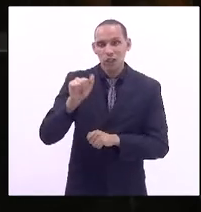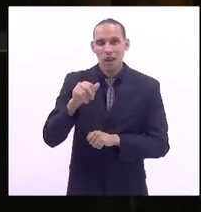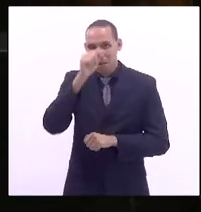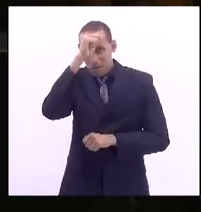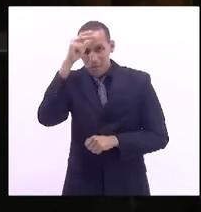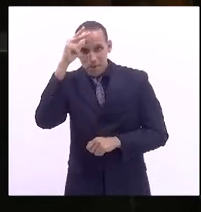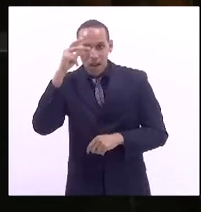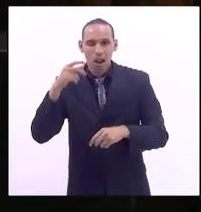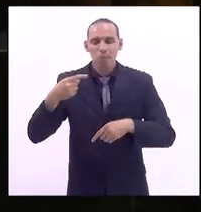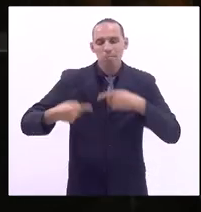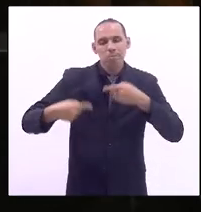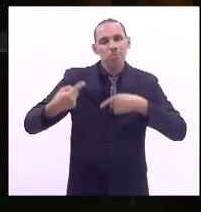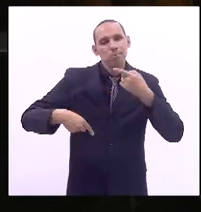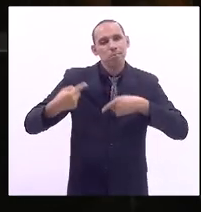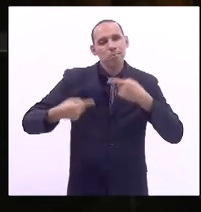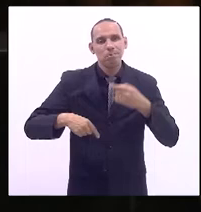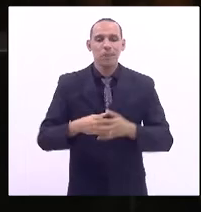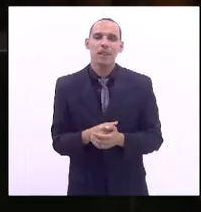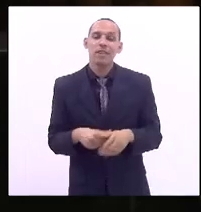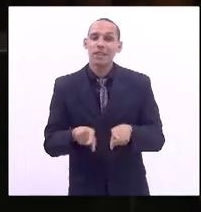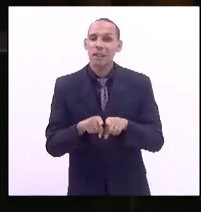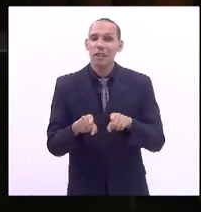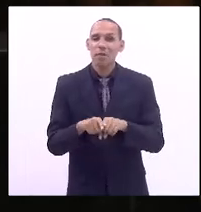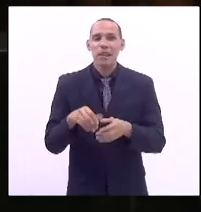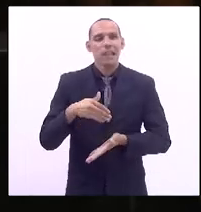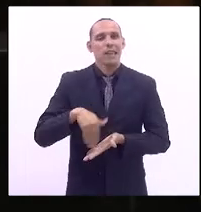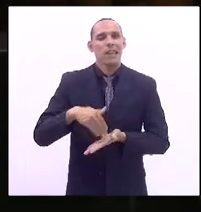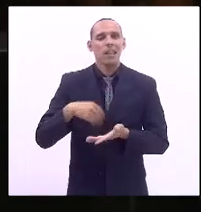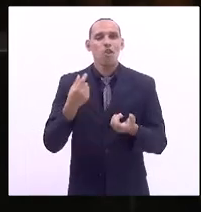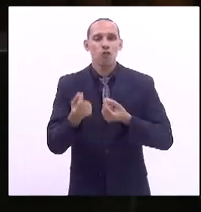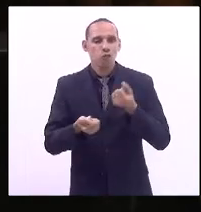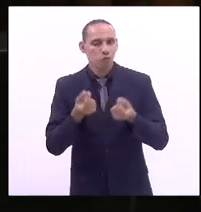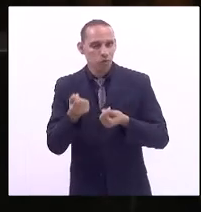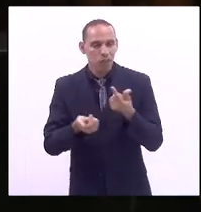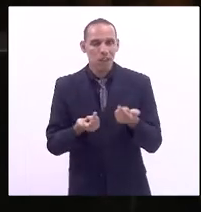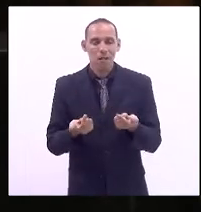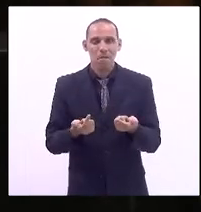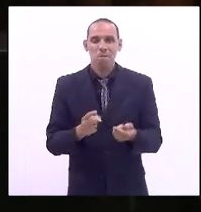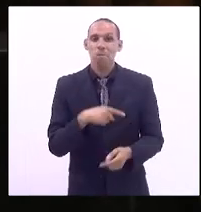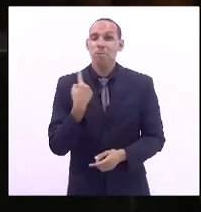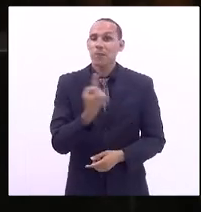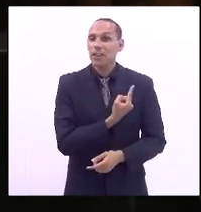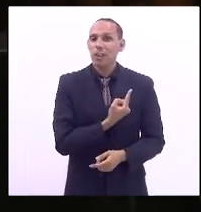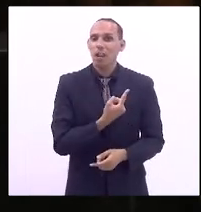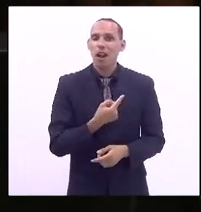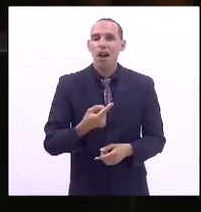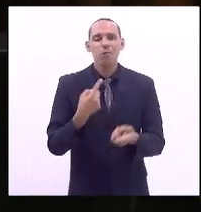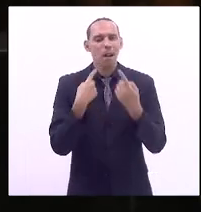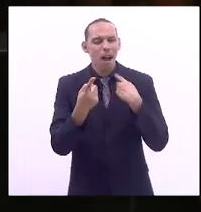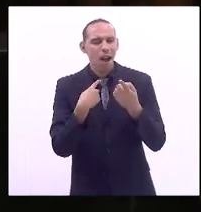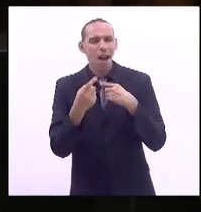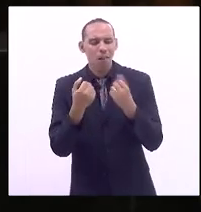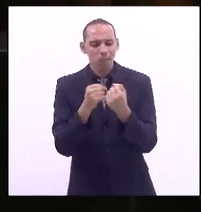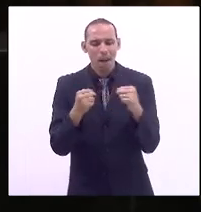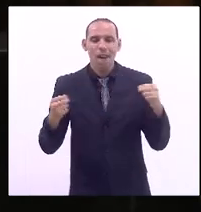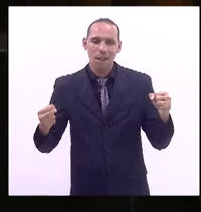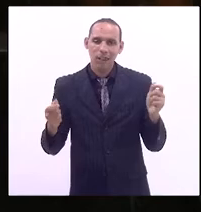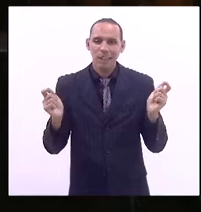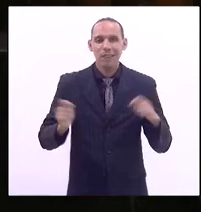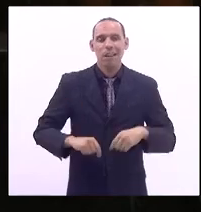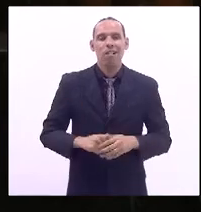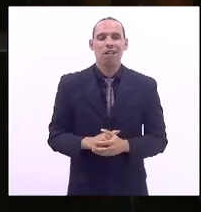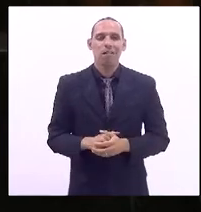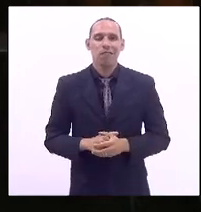prefeitura para debater os temas chamando a secretaria de fazenda para que a gente tem o debate extremamente amplo